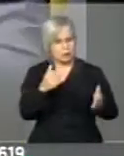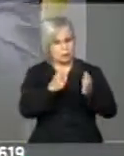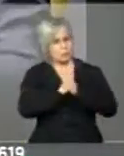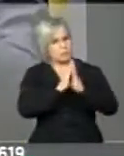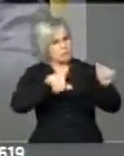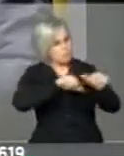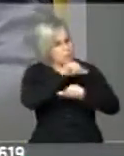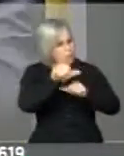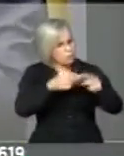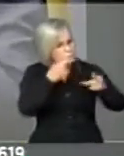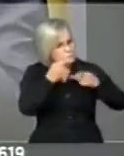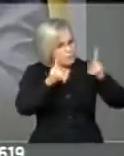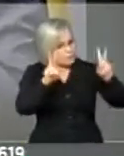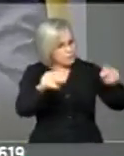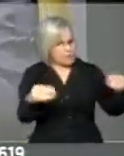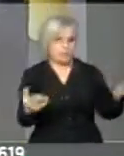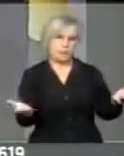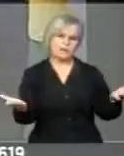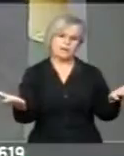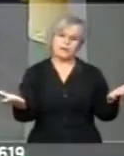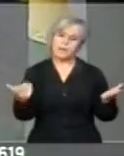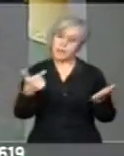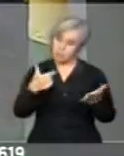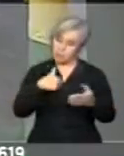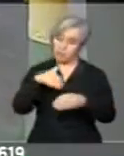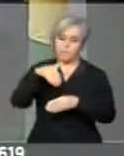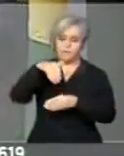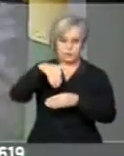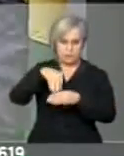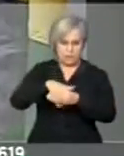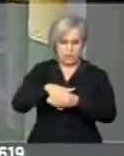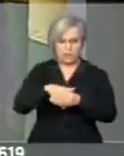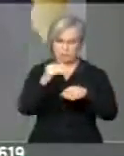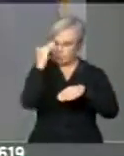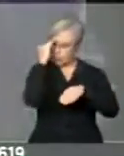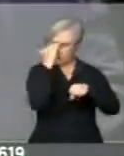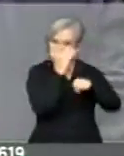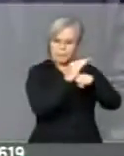discurso. Golpe, golpe, golpe. Eu, senhor presidente, votei pela Constituição. Muito obrigado.